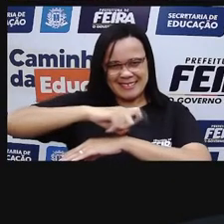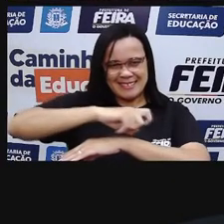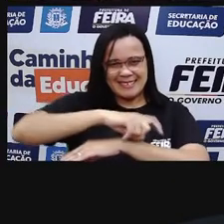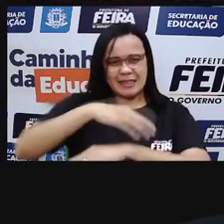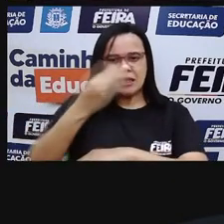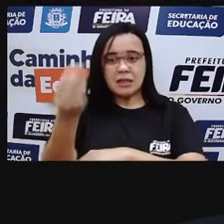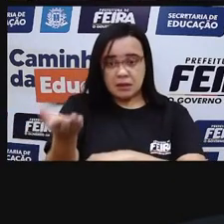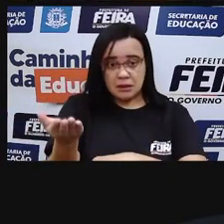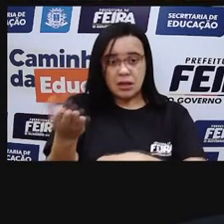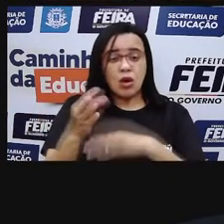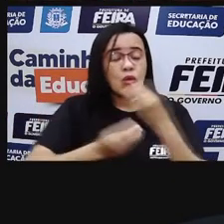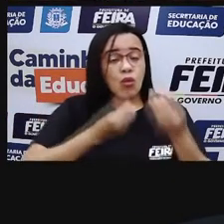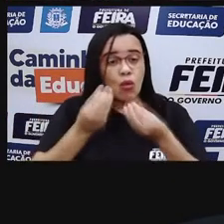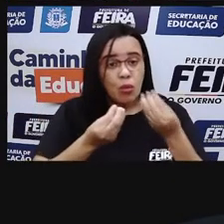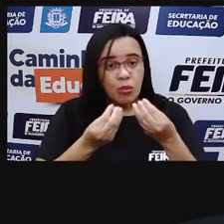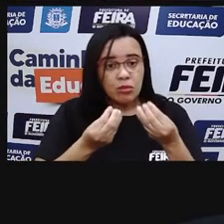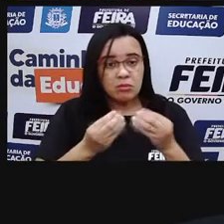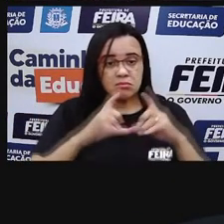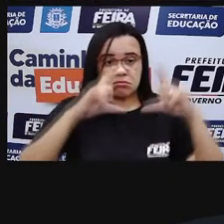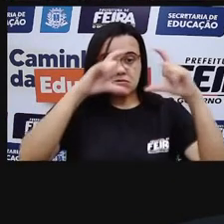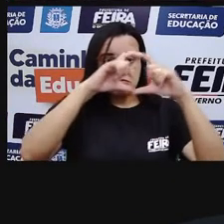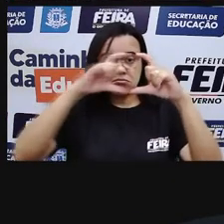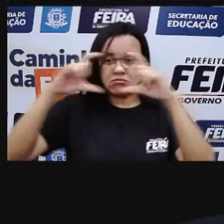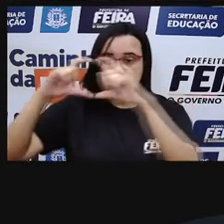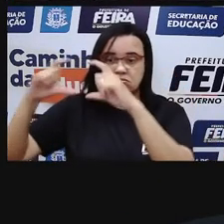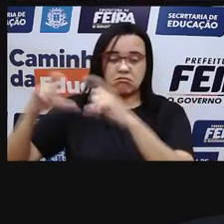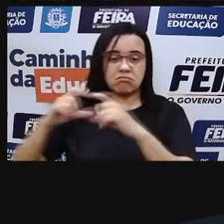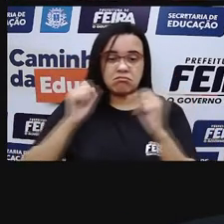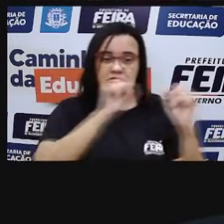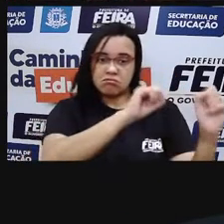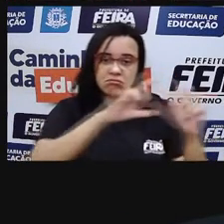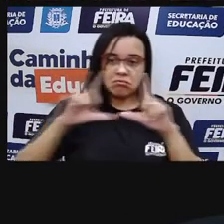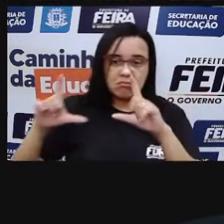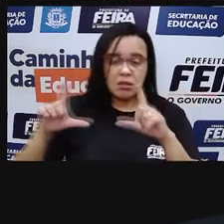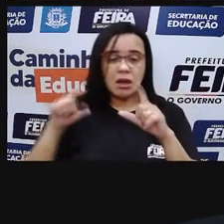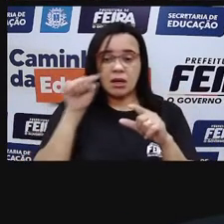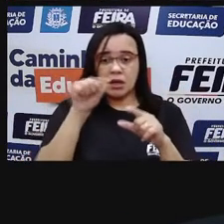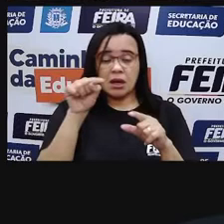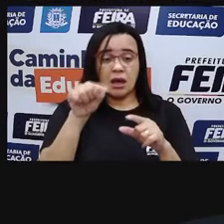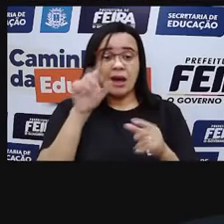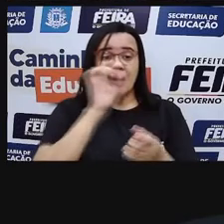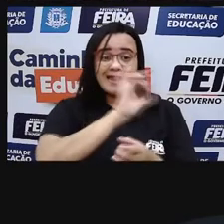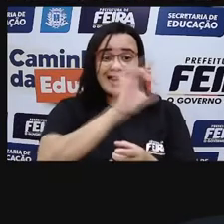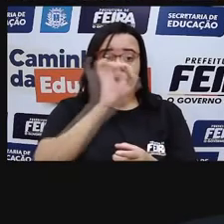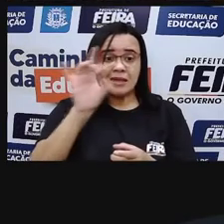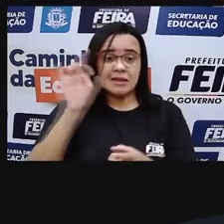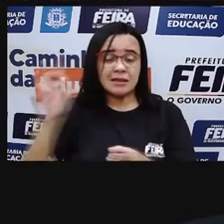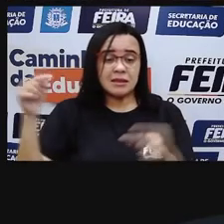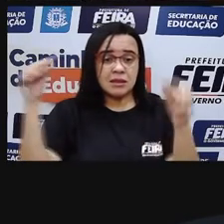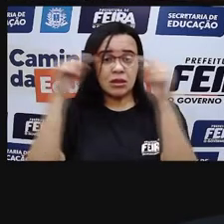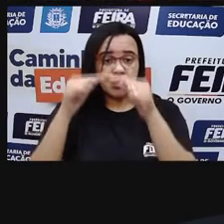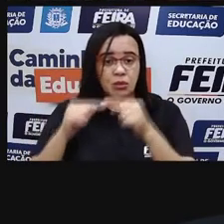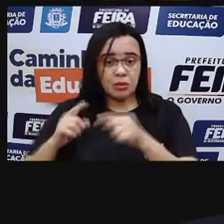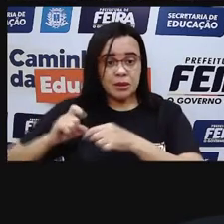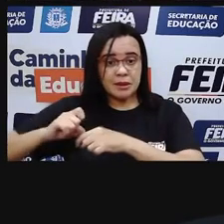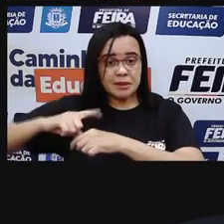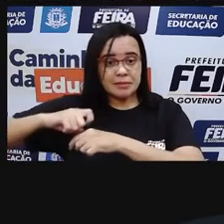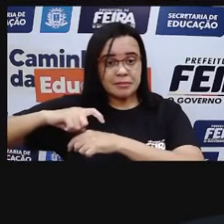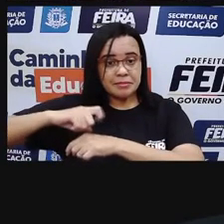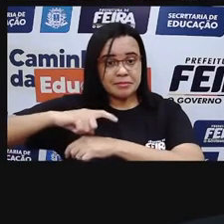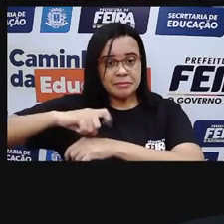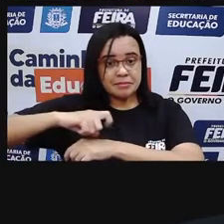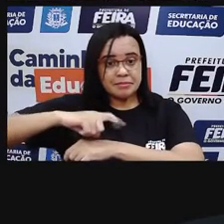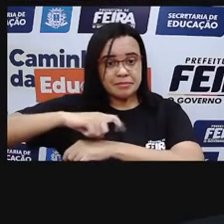nesses quatro círculos, tem bactérias, certo? Cada um desses bichinhos aí são bactérias. O que que a gente observa no